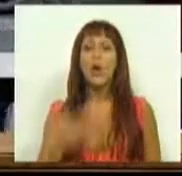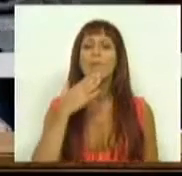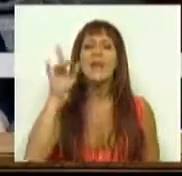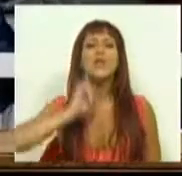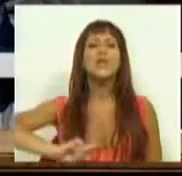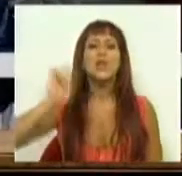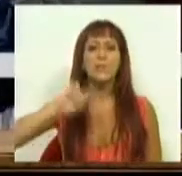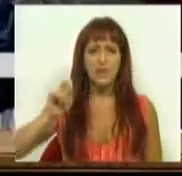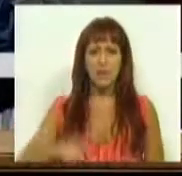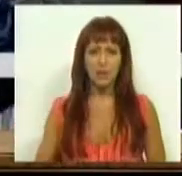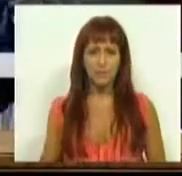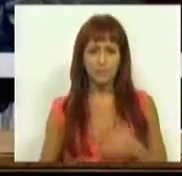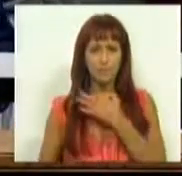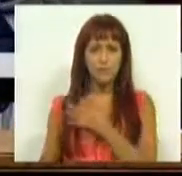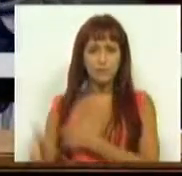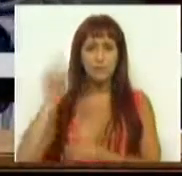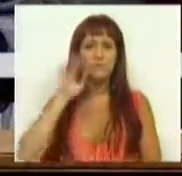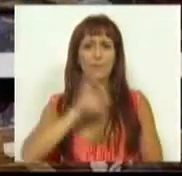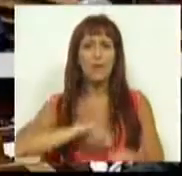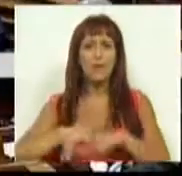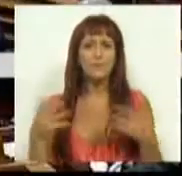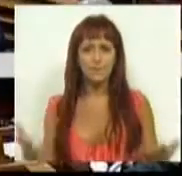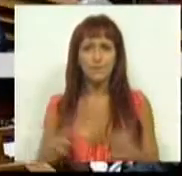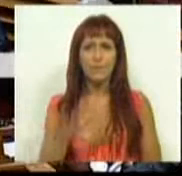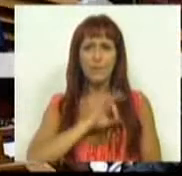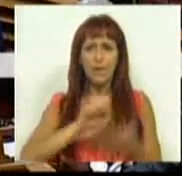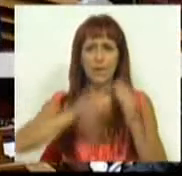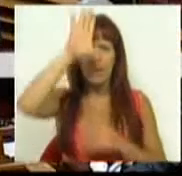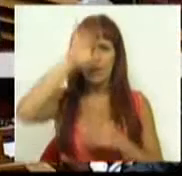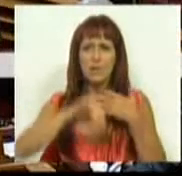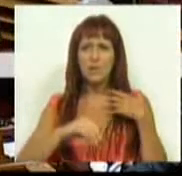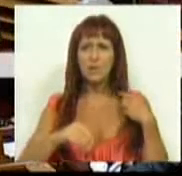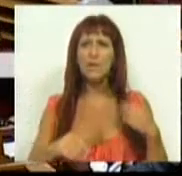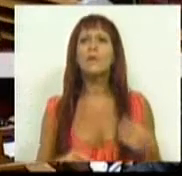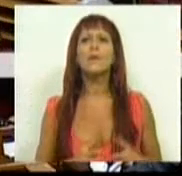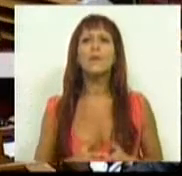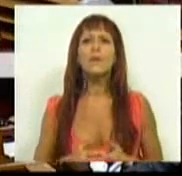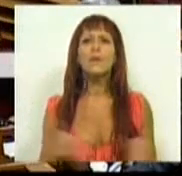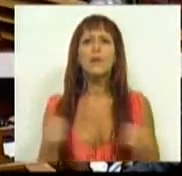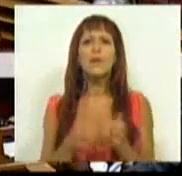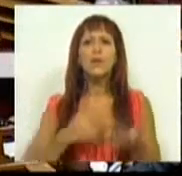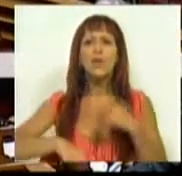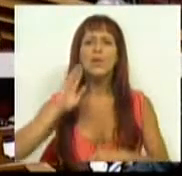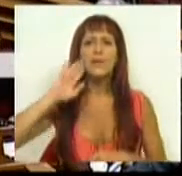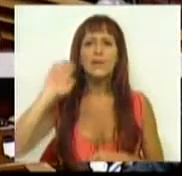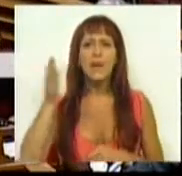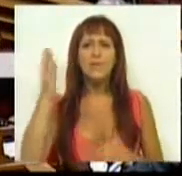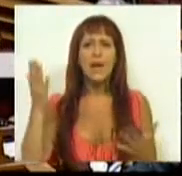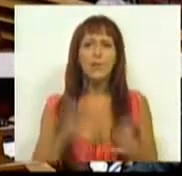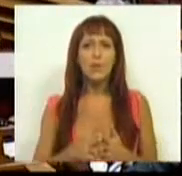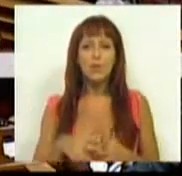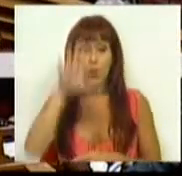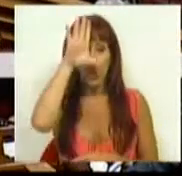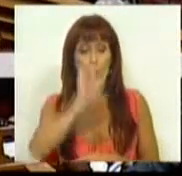Muito obrigado, Sra. Presidente, Sras. E Srs. Deputados, Sr. Secretário de Estado. Todos nós sabemos que